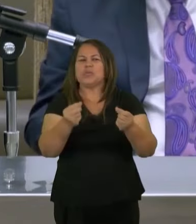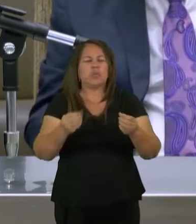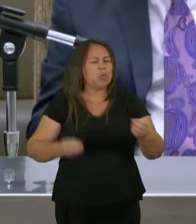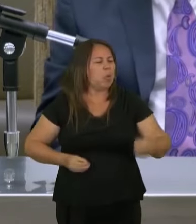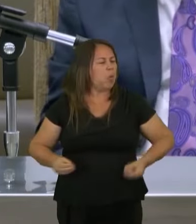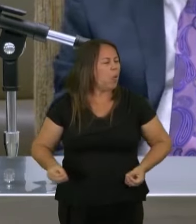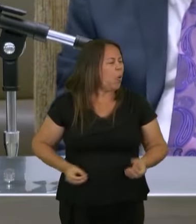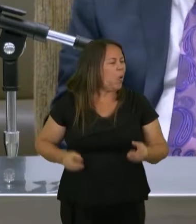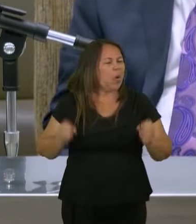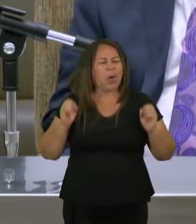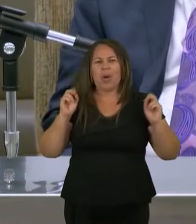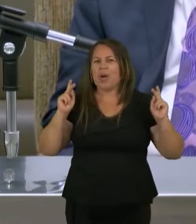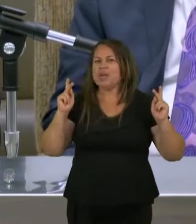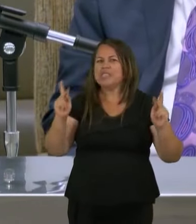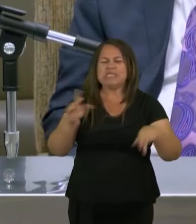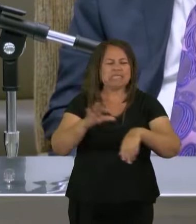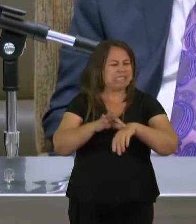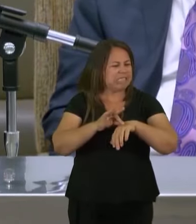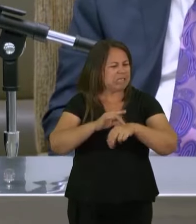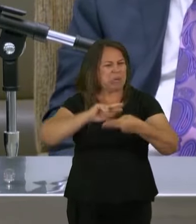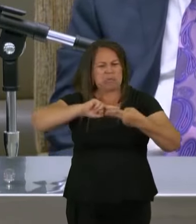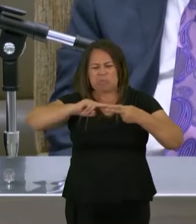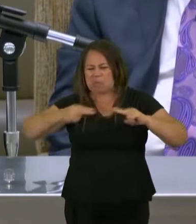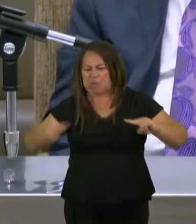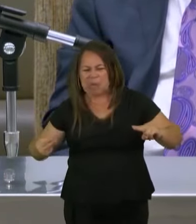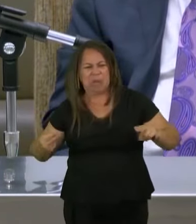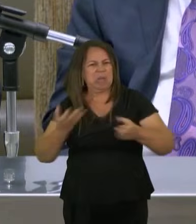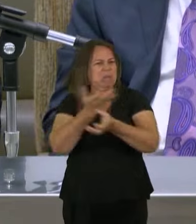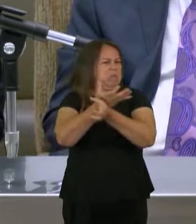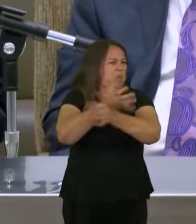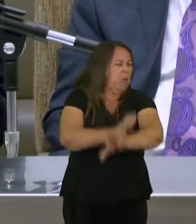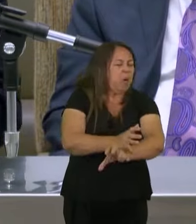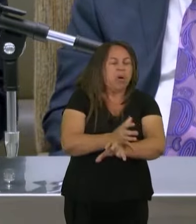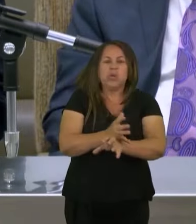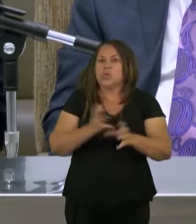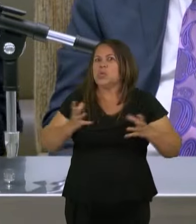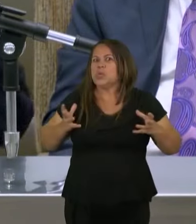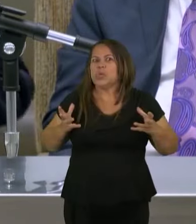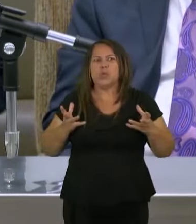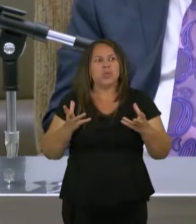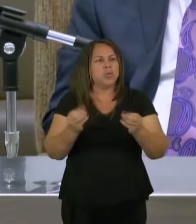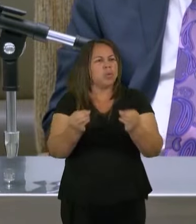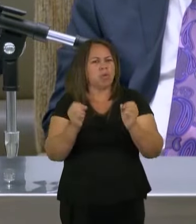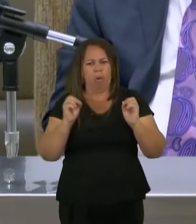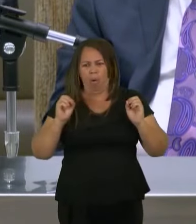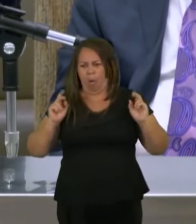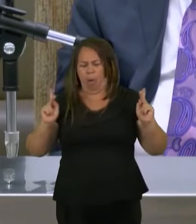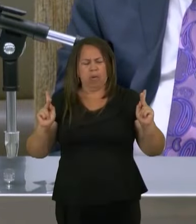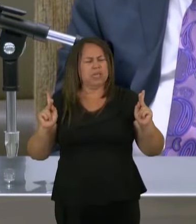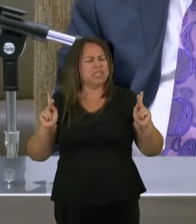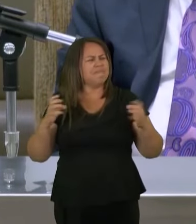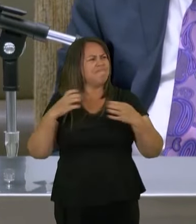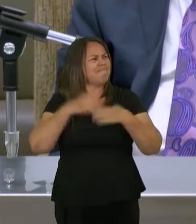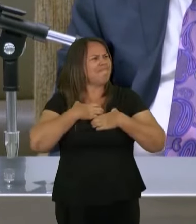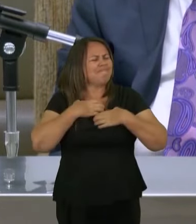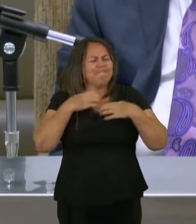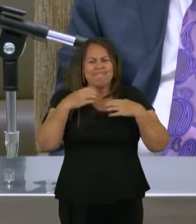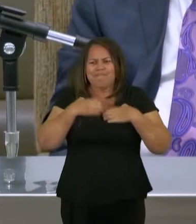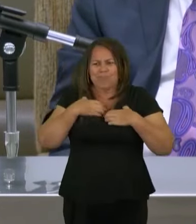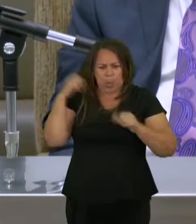órgãos, pele, músculo, osso. De repente ela sente que está